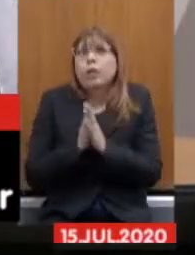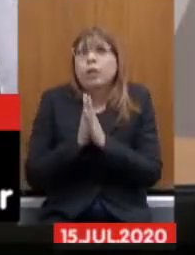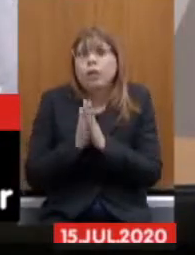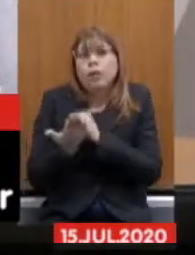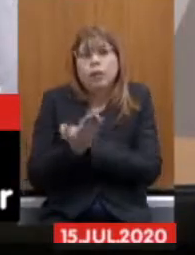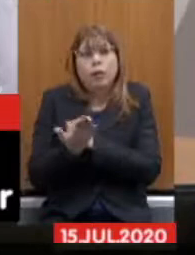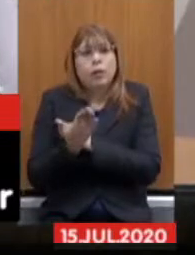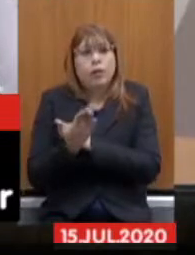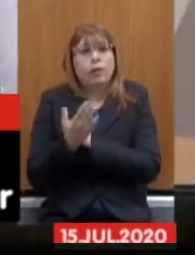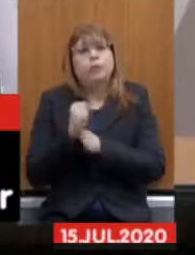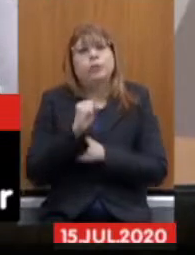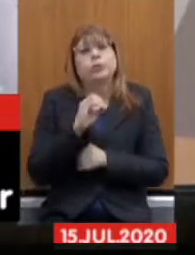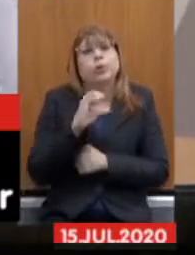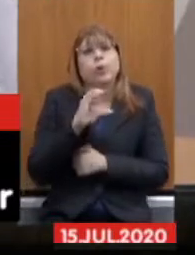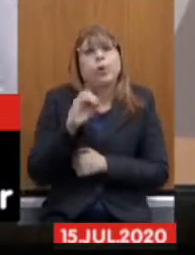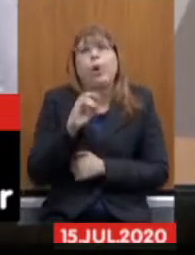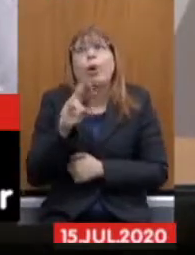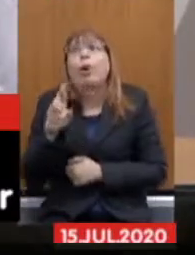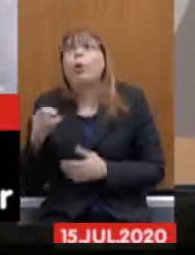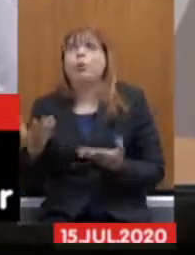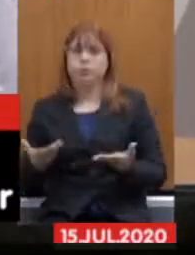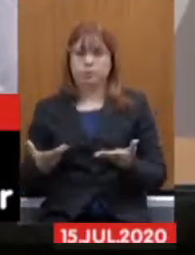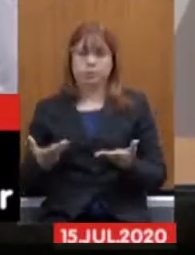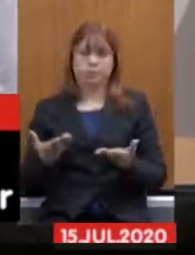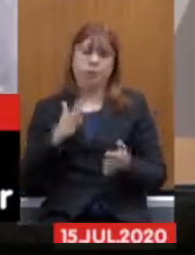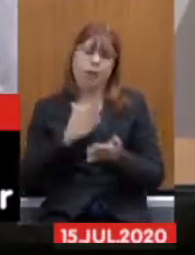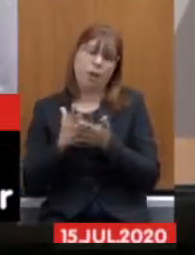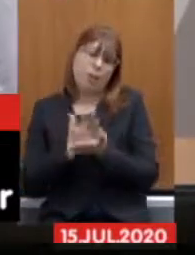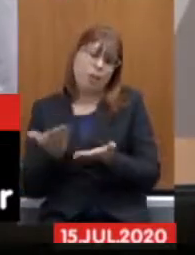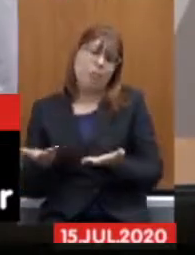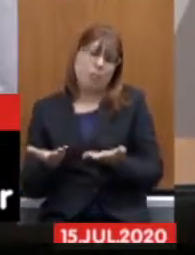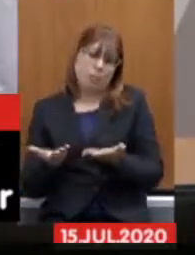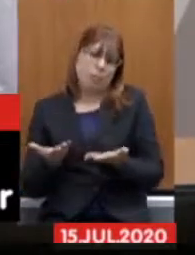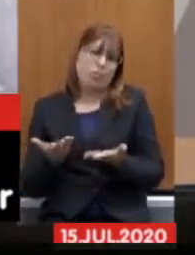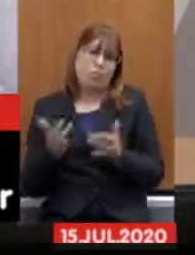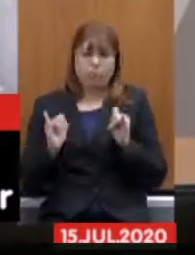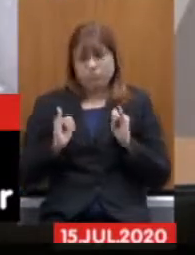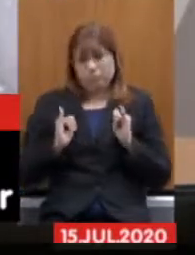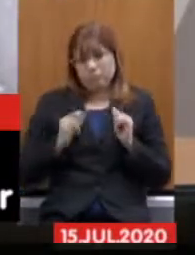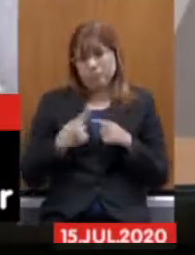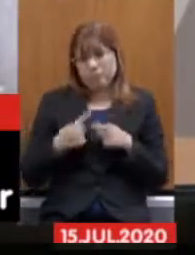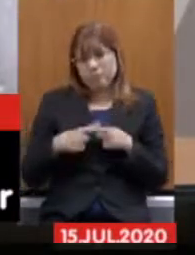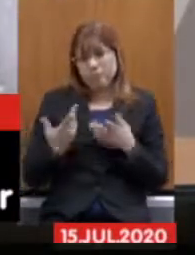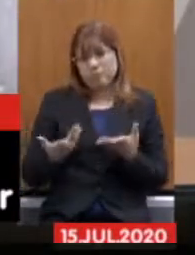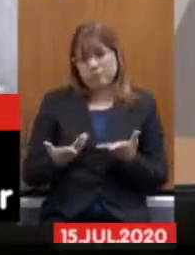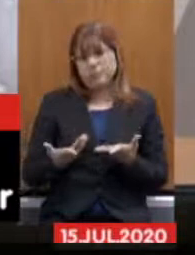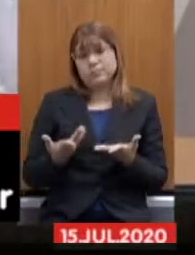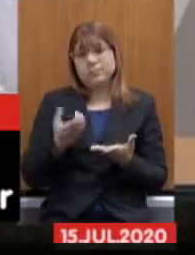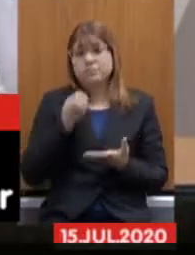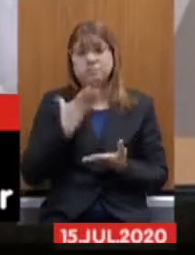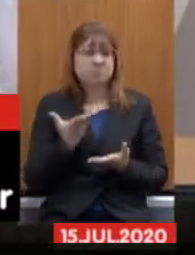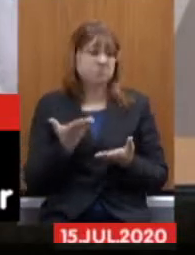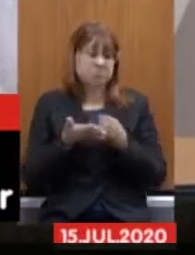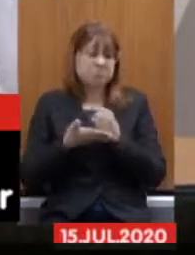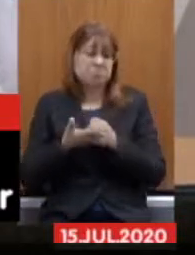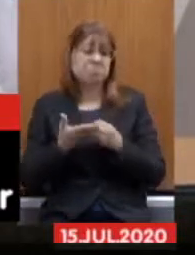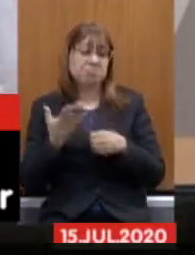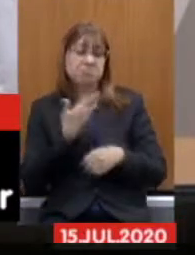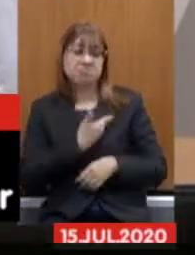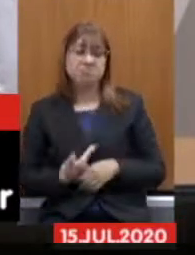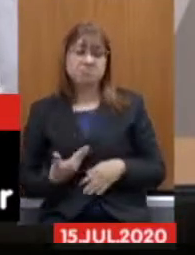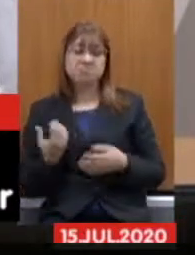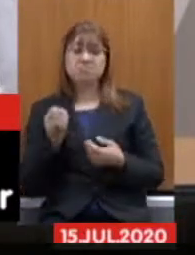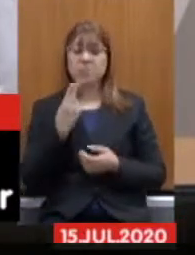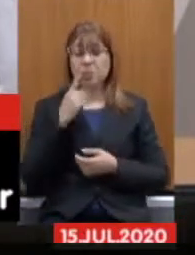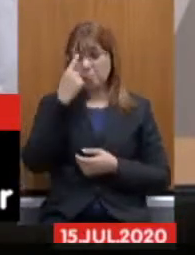para alguns está sendo muito cômodo hora por ser vaso de curvelo hora pelo perfil de atuação